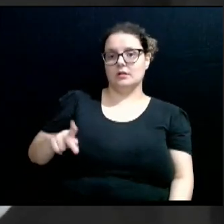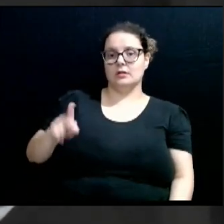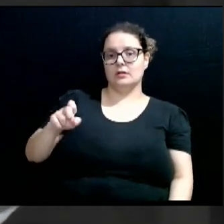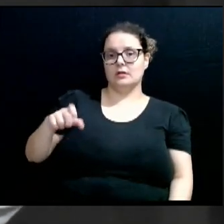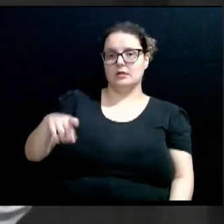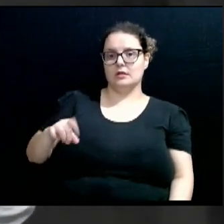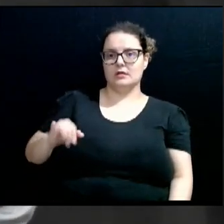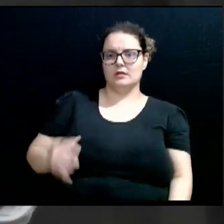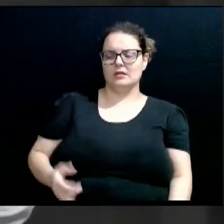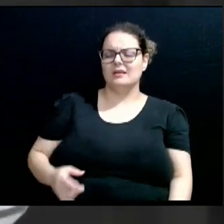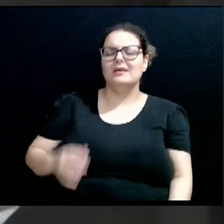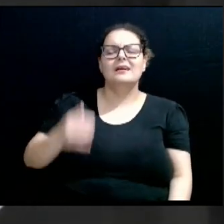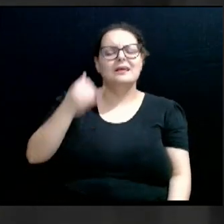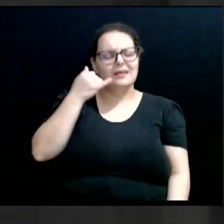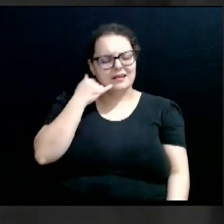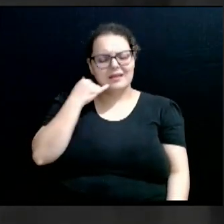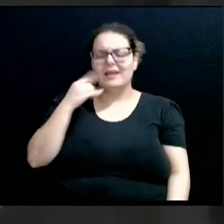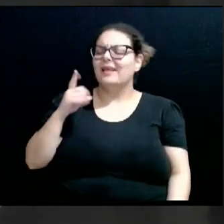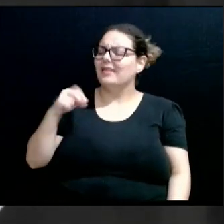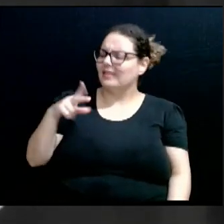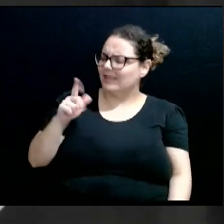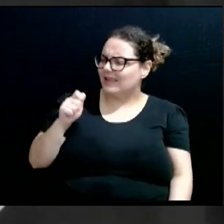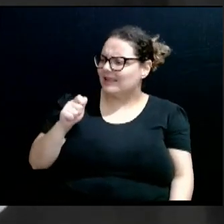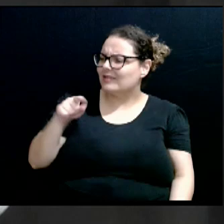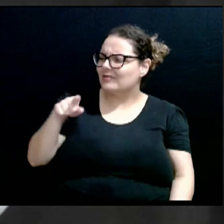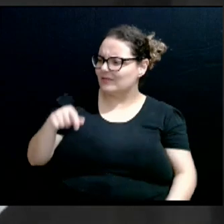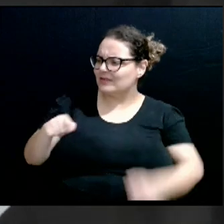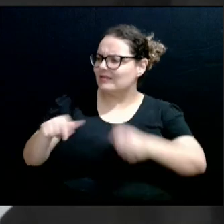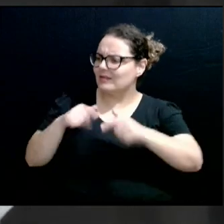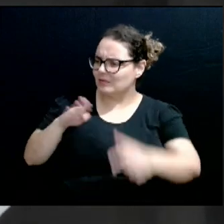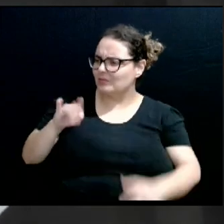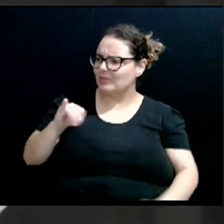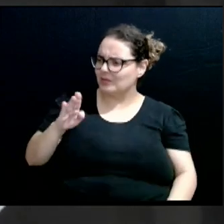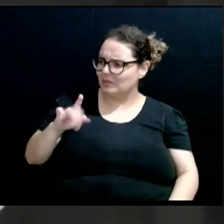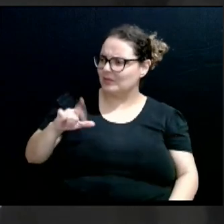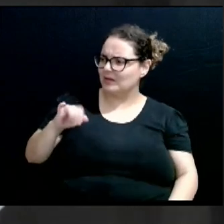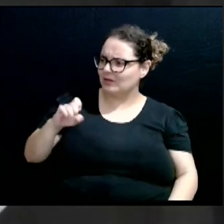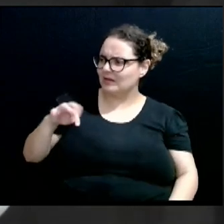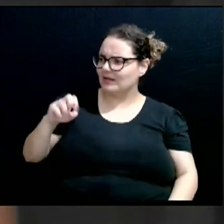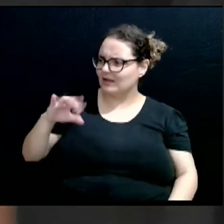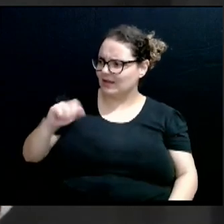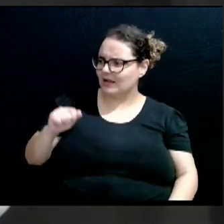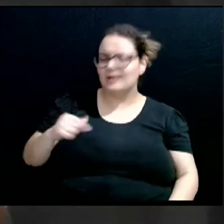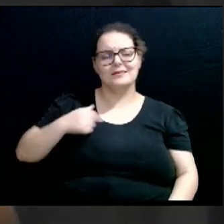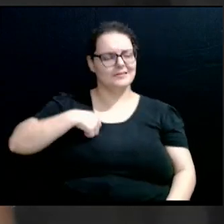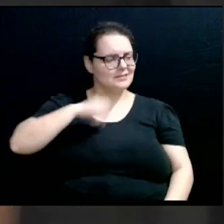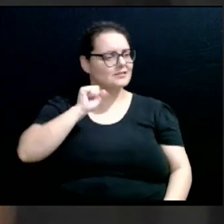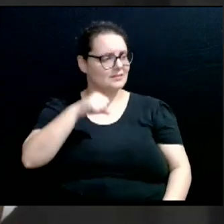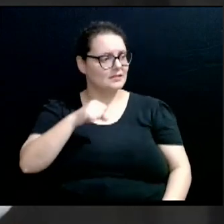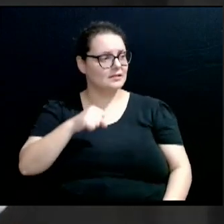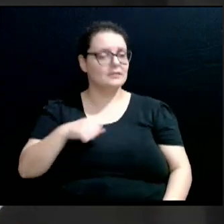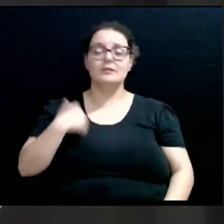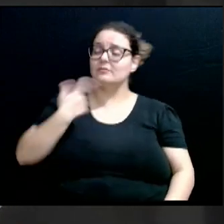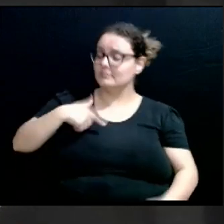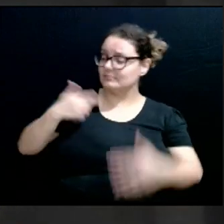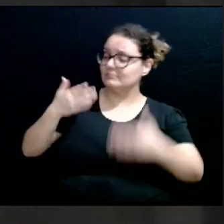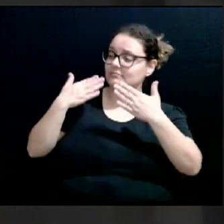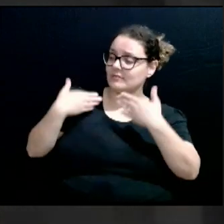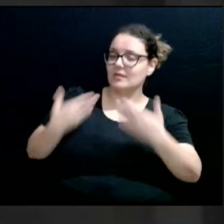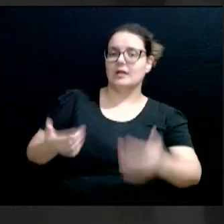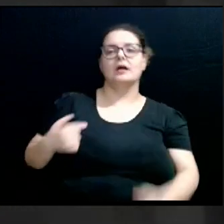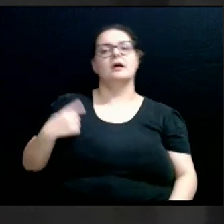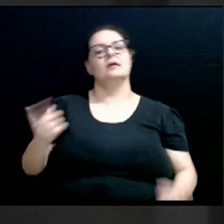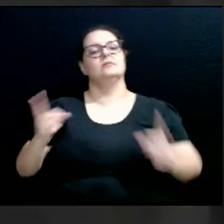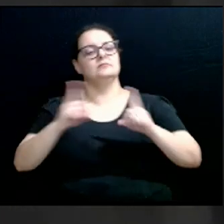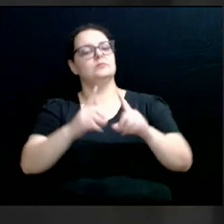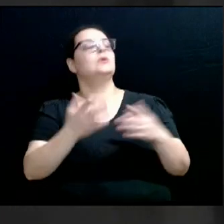é sério, você é bibliotecária? Eu falei, sou. Ele falou, nossa, então precisamos conversar. E aí a gente começou a conversar e aí